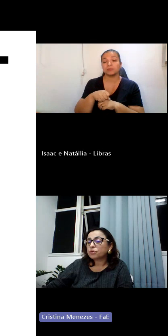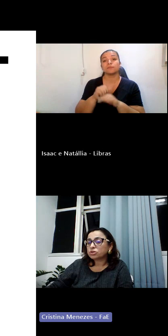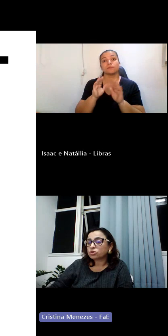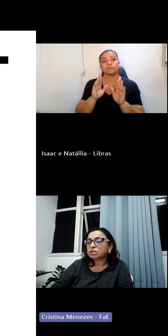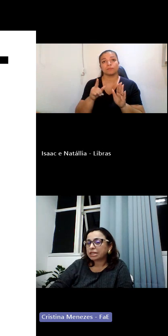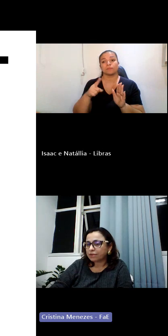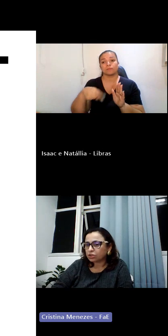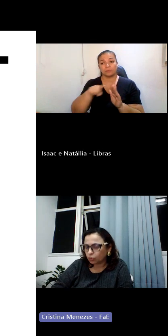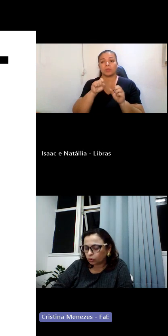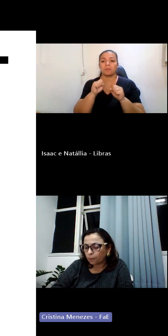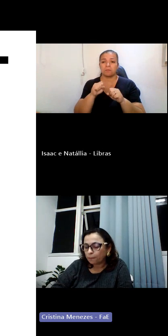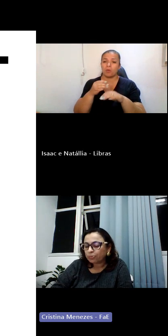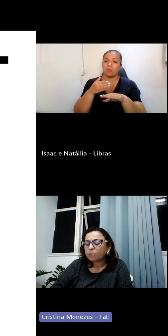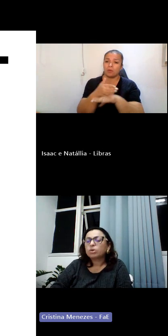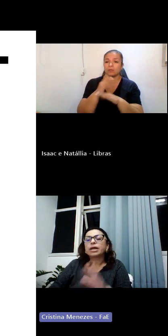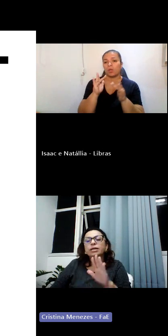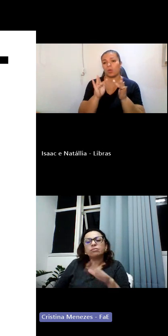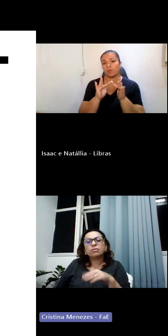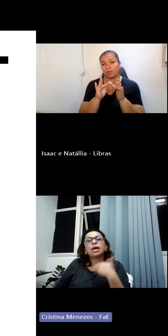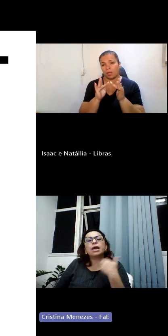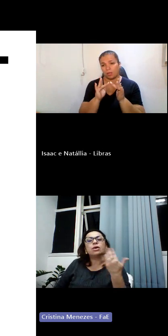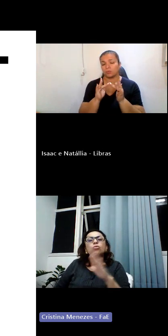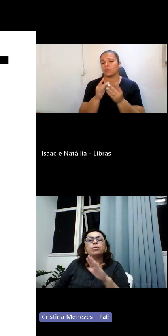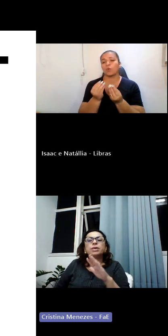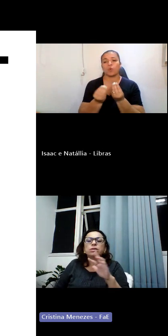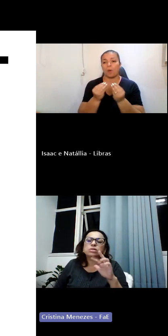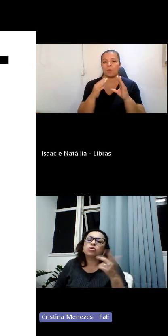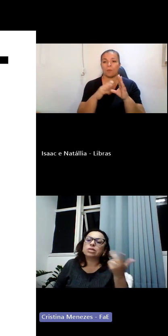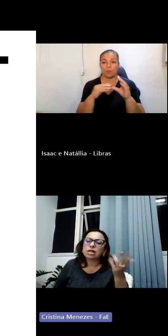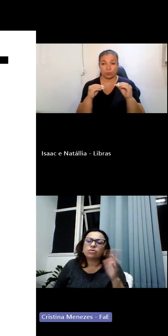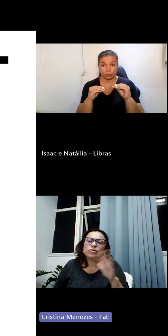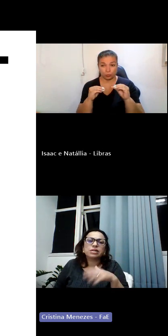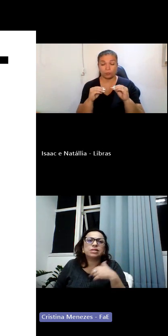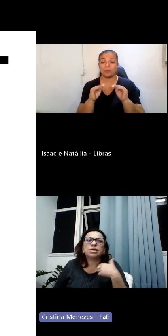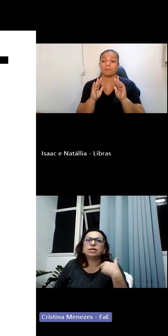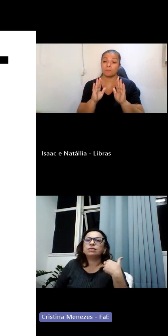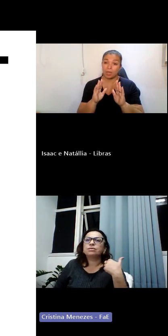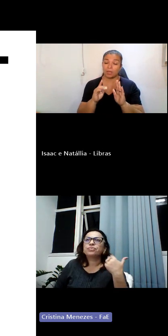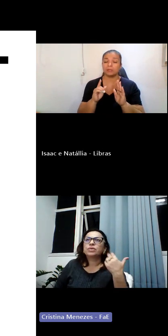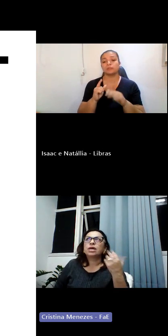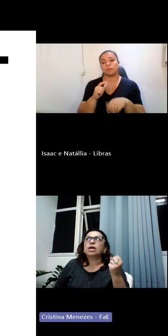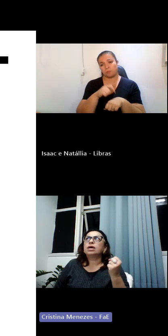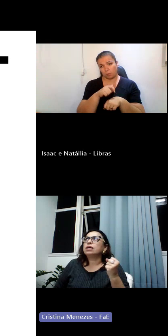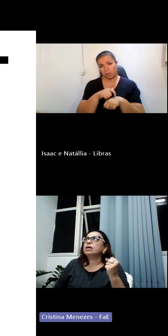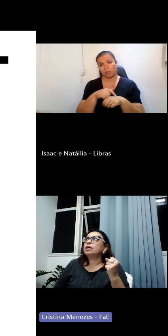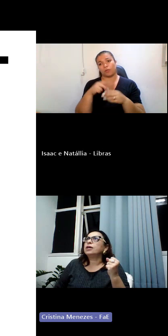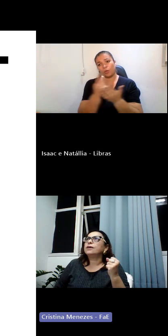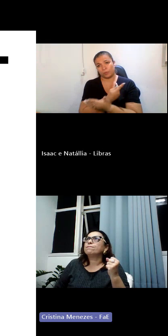com os professores através do Moodle. Porém, em algum momento, esse contrato vai ser...